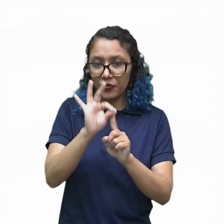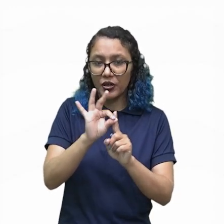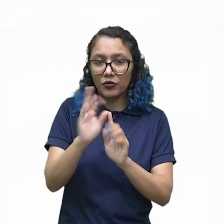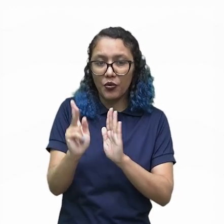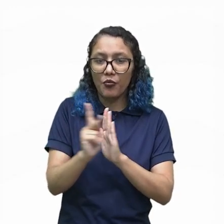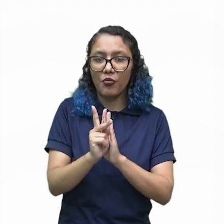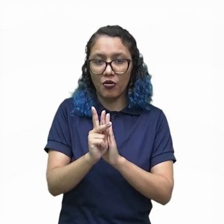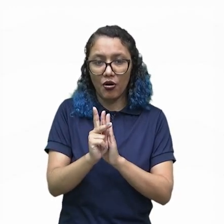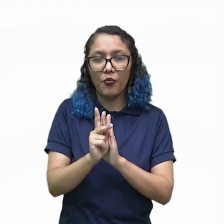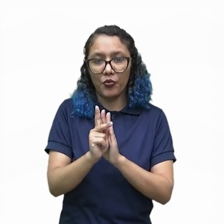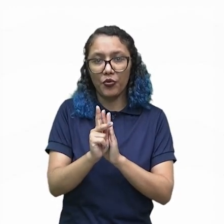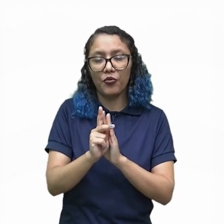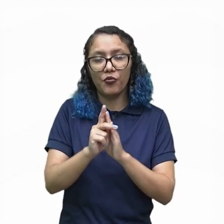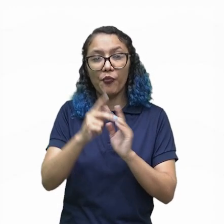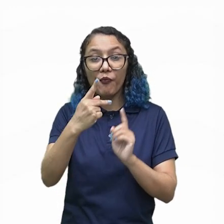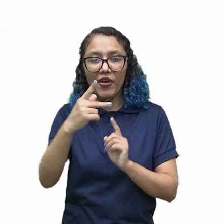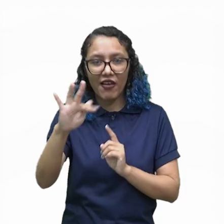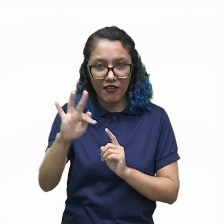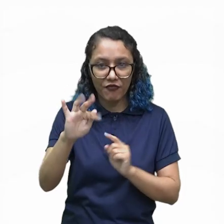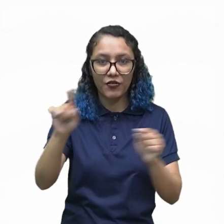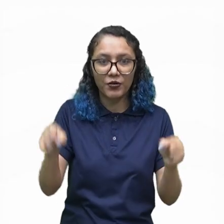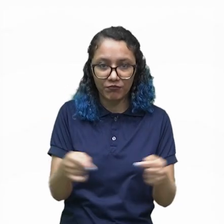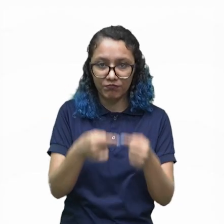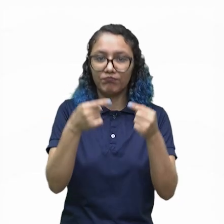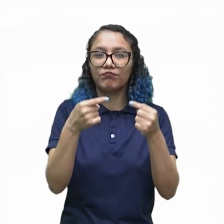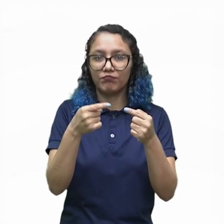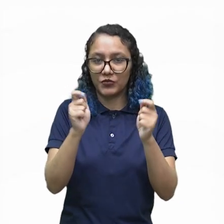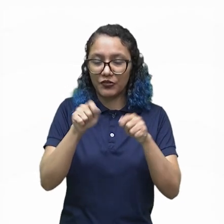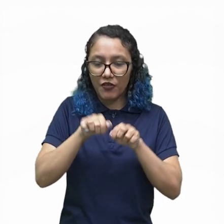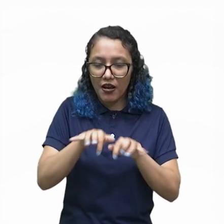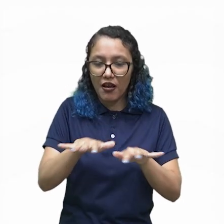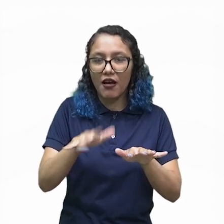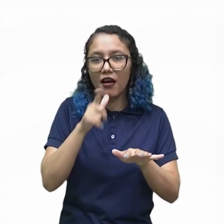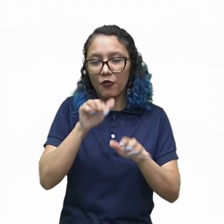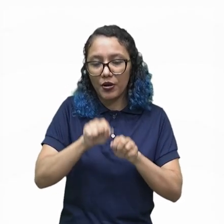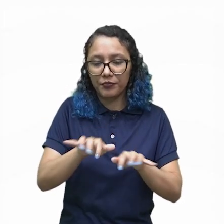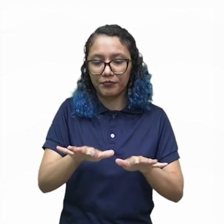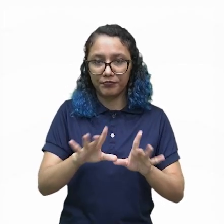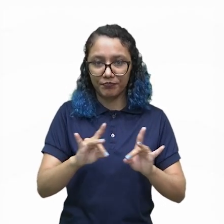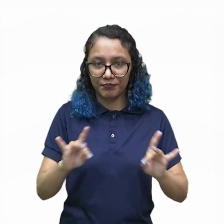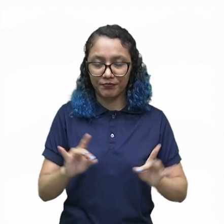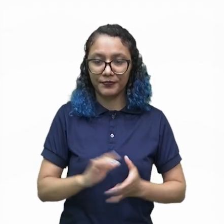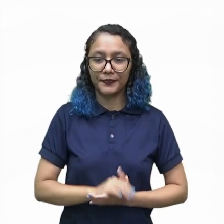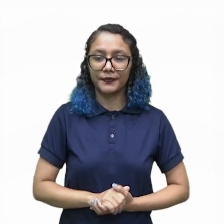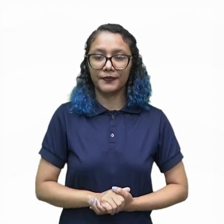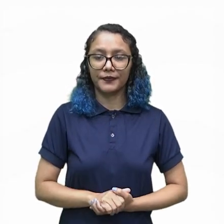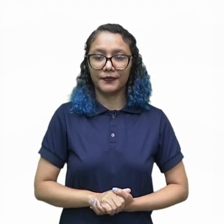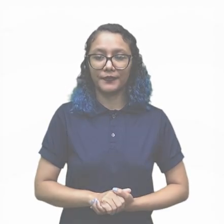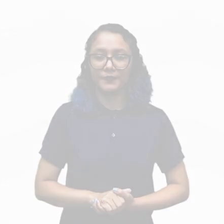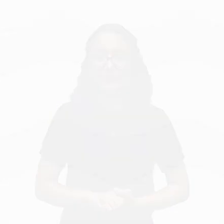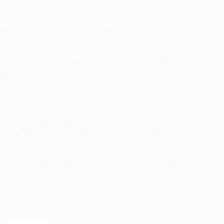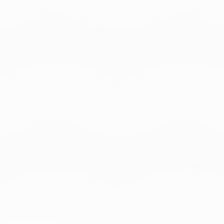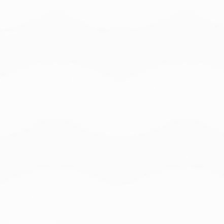temperatura de fusão, né, o ponto de fusão da água, e ela né, passa do estado sólido para